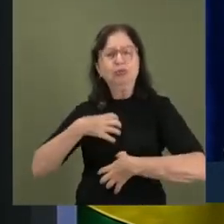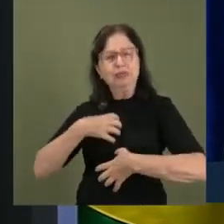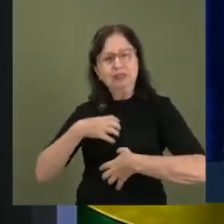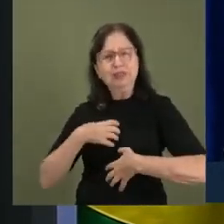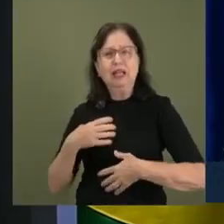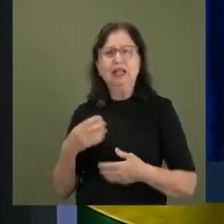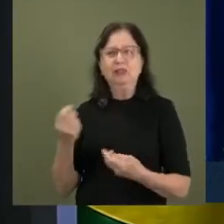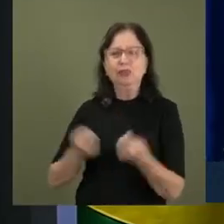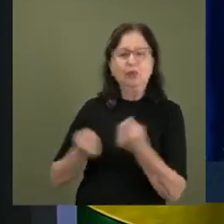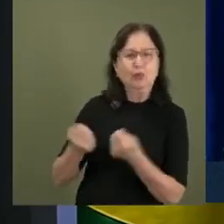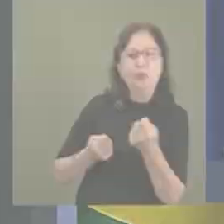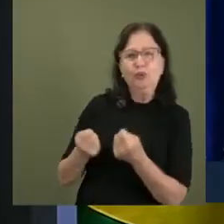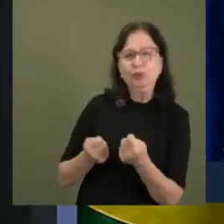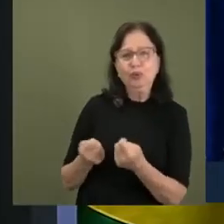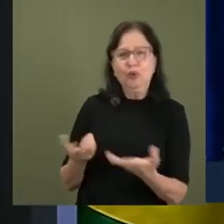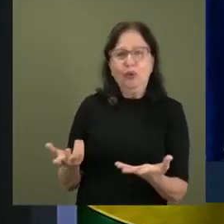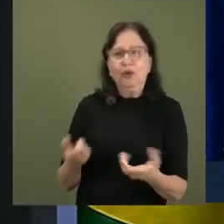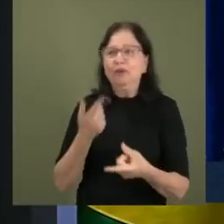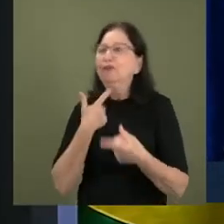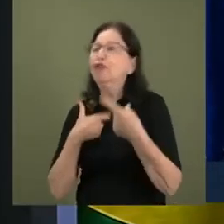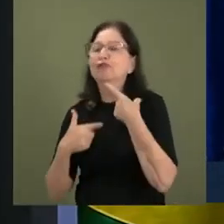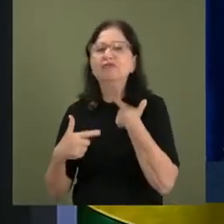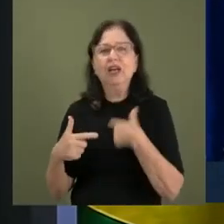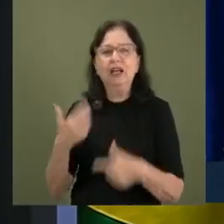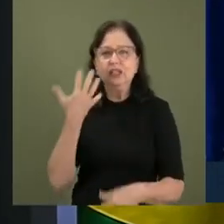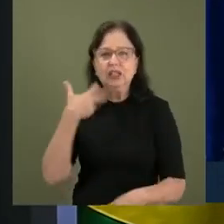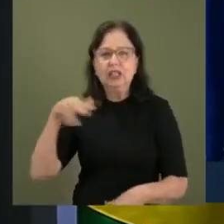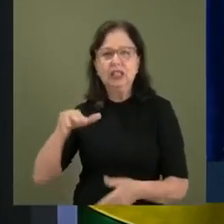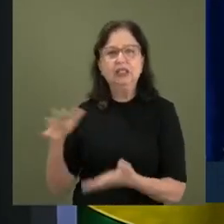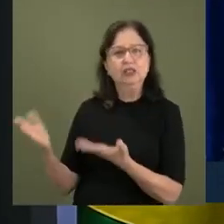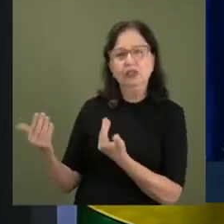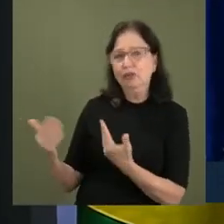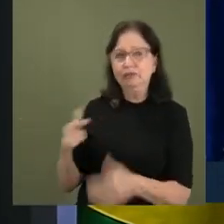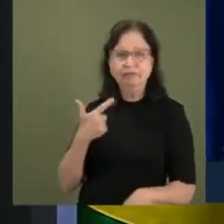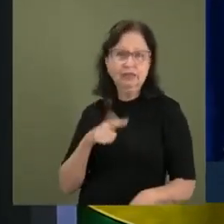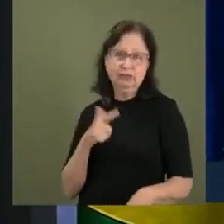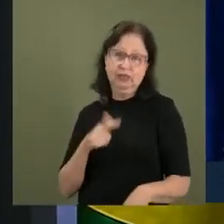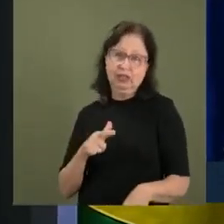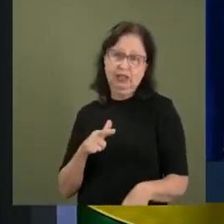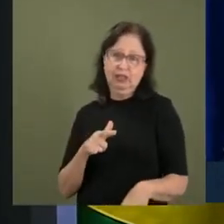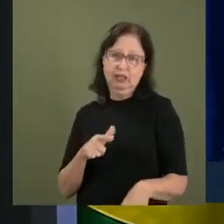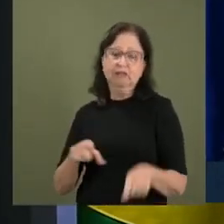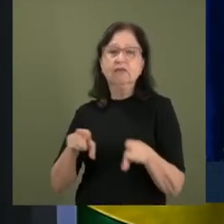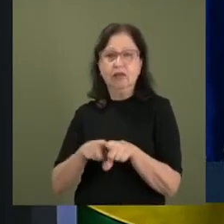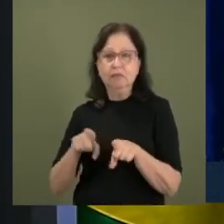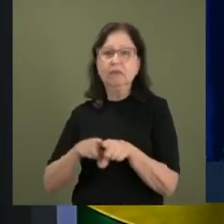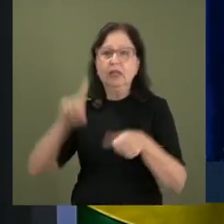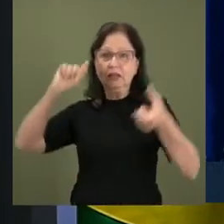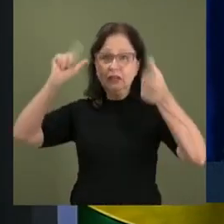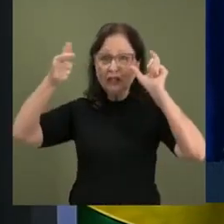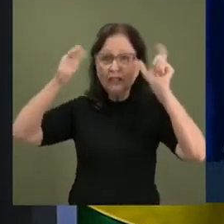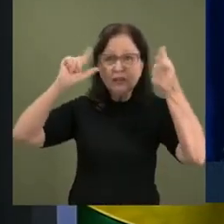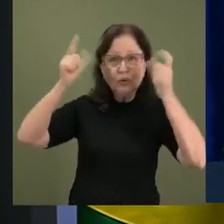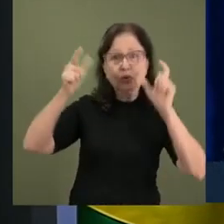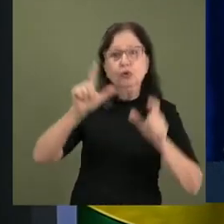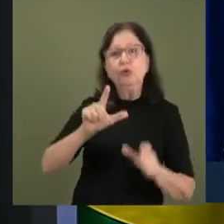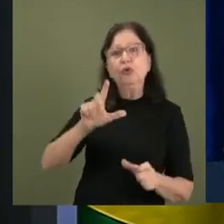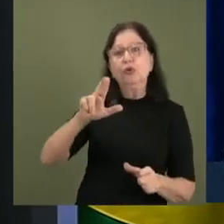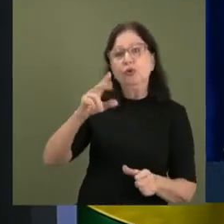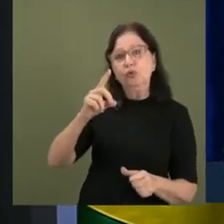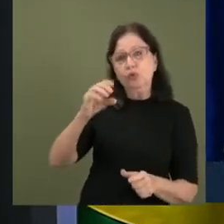de controlar o desejo de jogar. Gostaria de lembrar que transtorno de jogo, a gente tem questões preocupantes